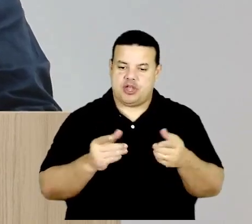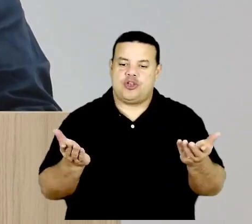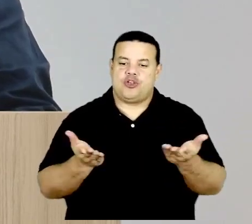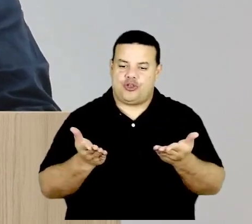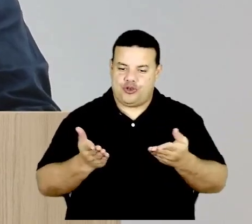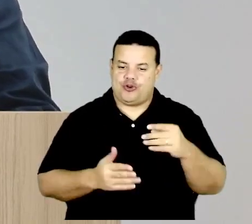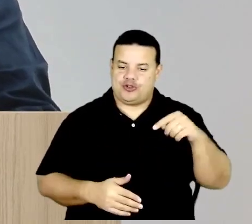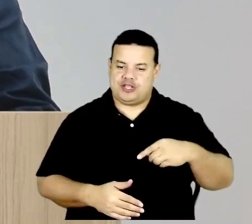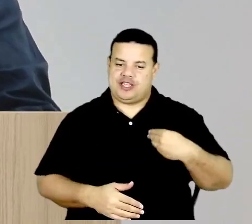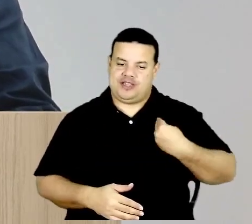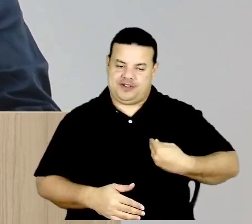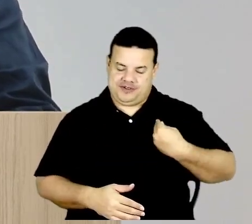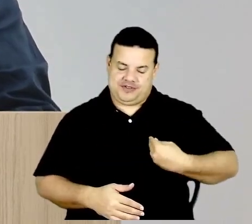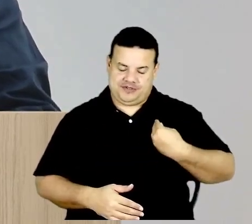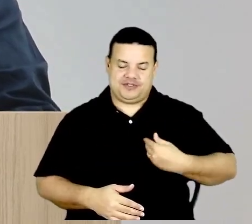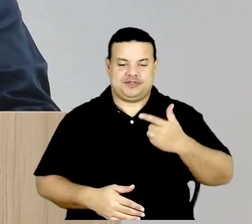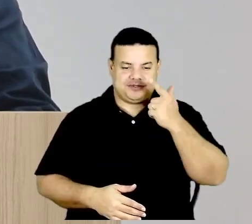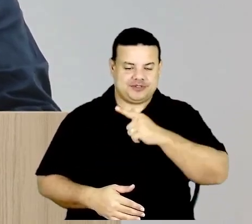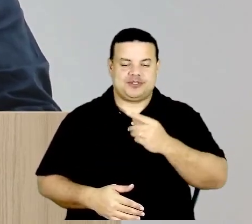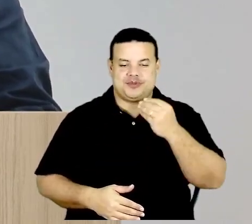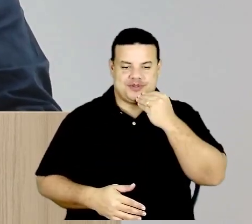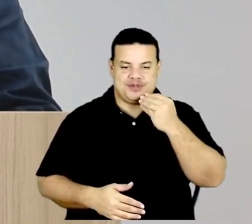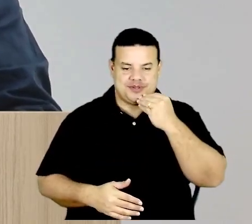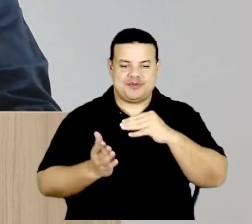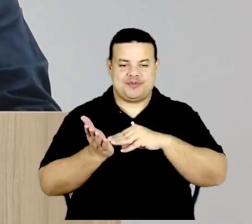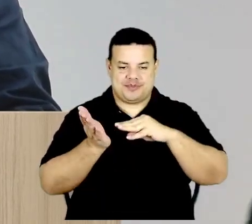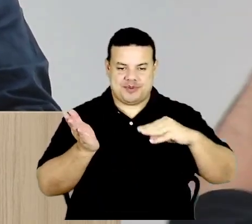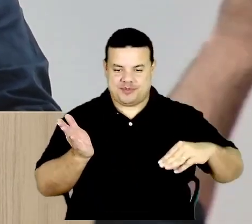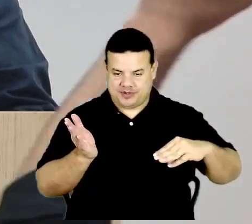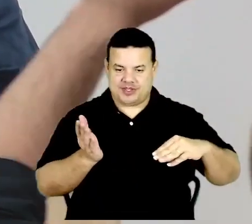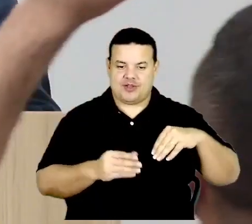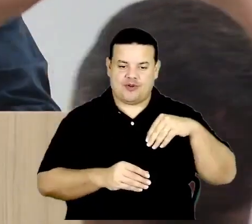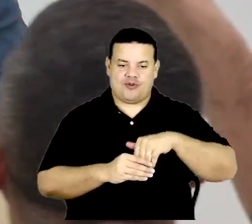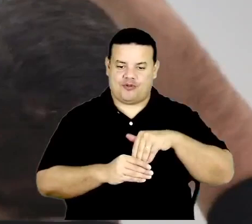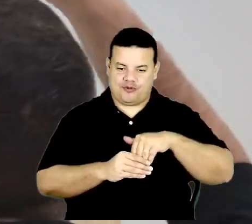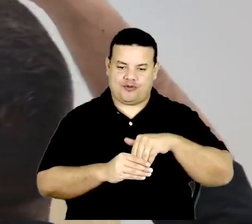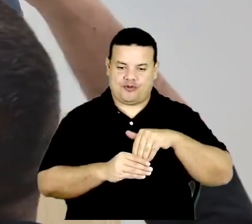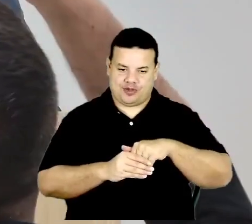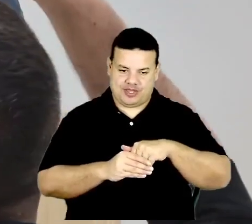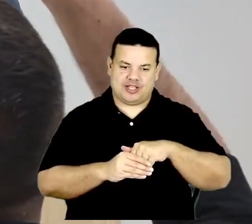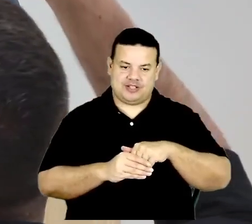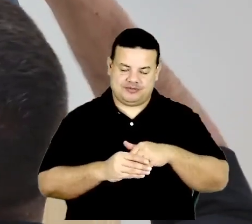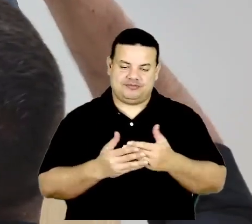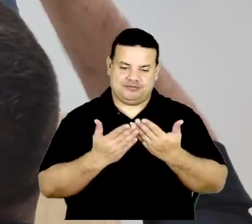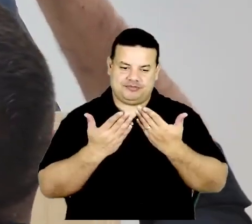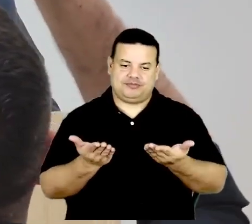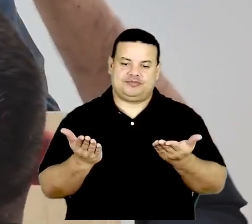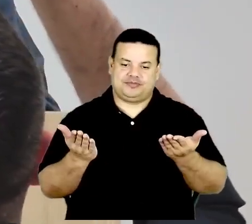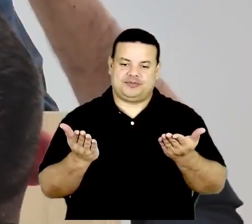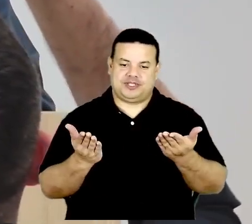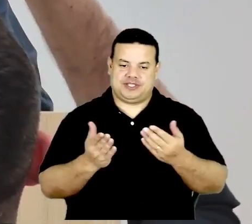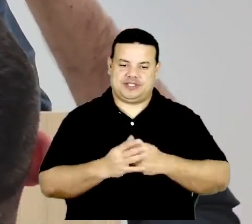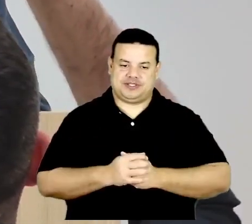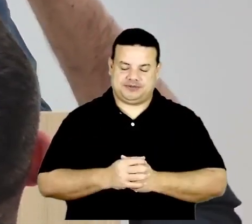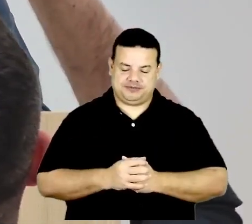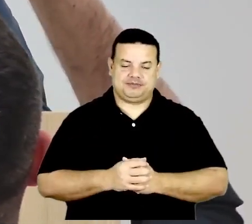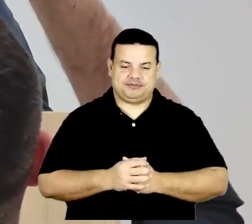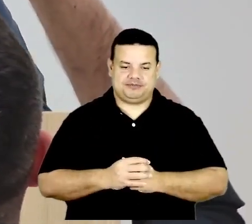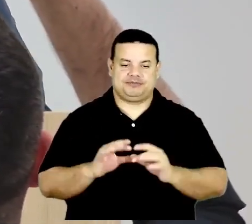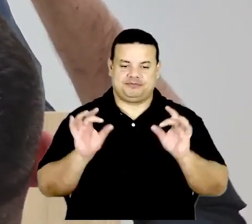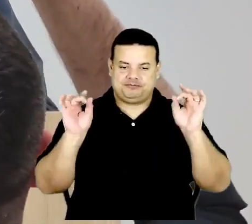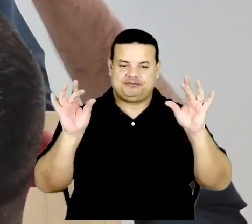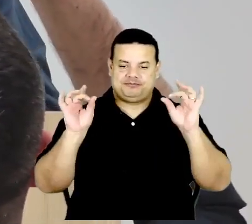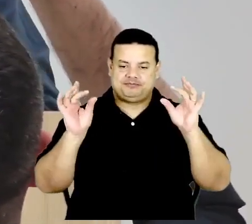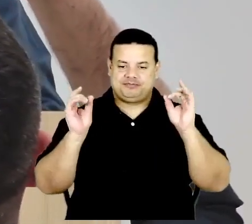e oportunidade de votar uma Moção né né dessa Essa grandiosidade dessa bondade